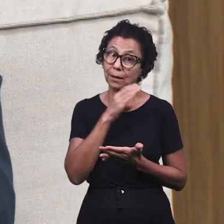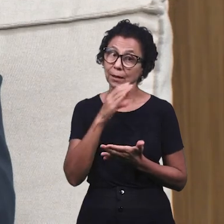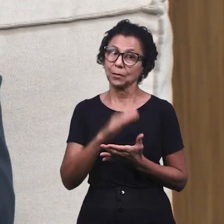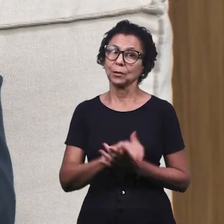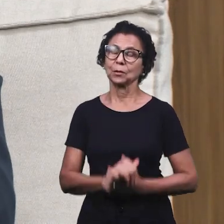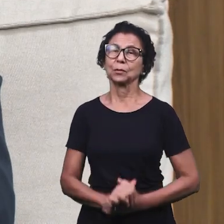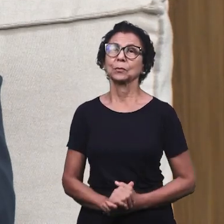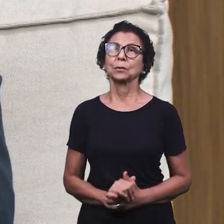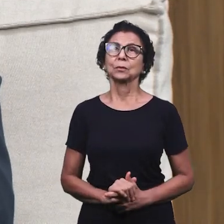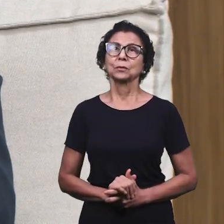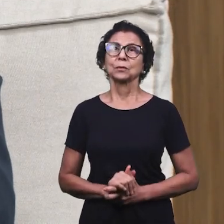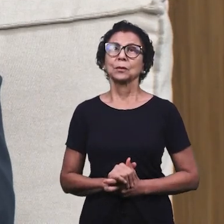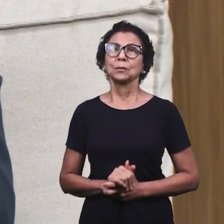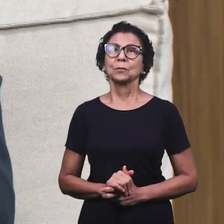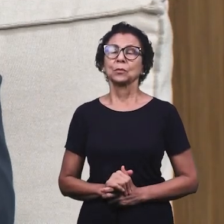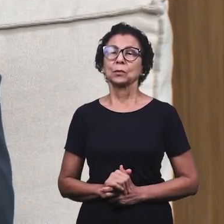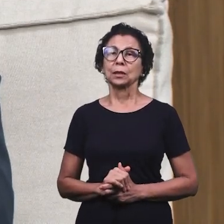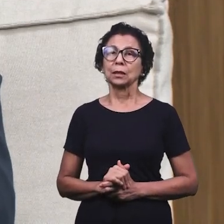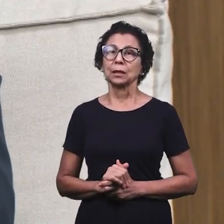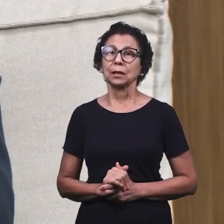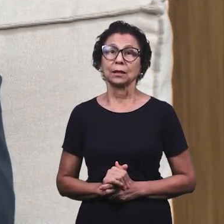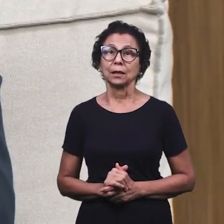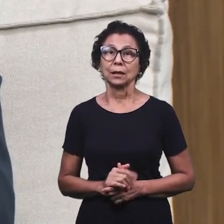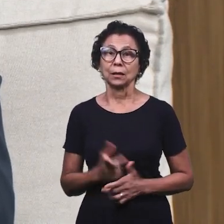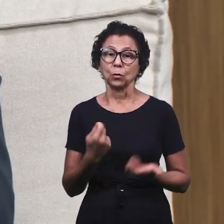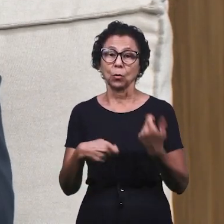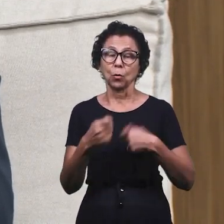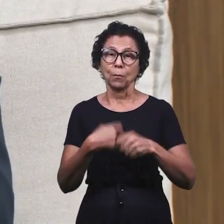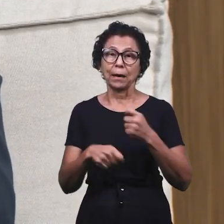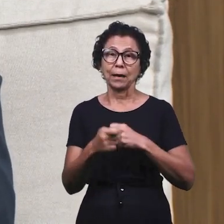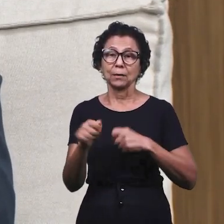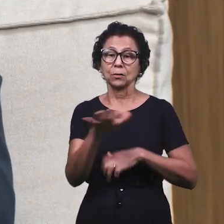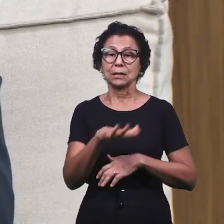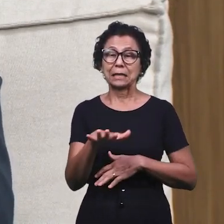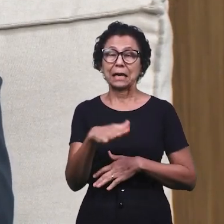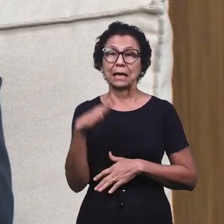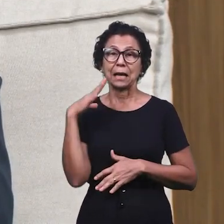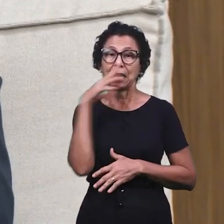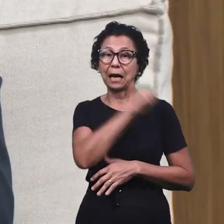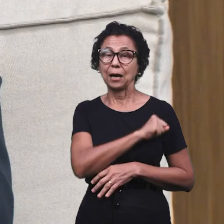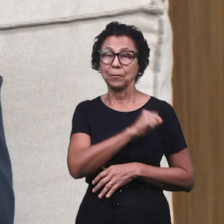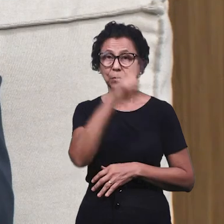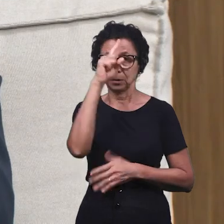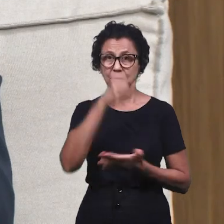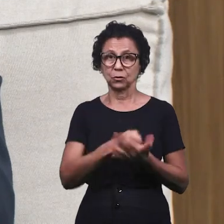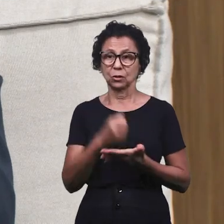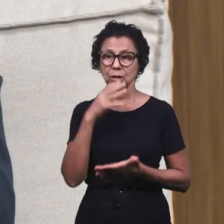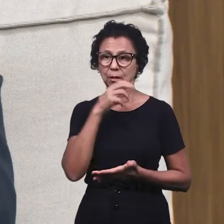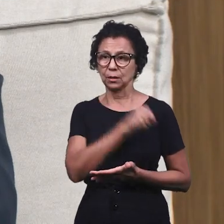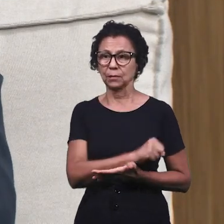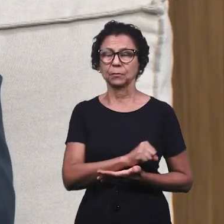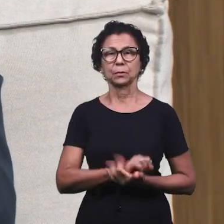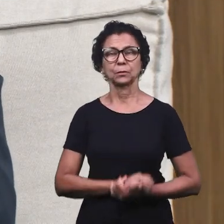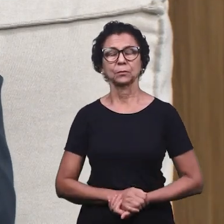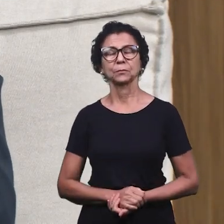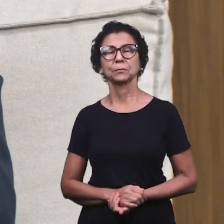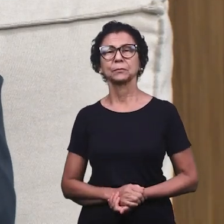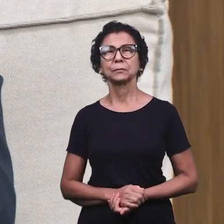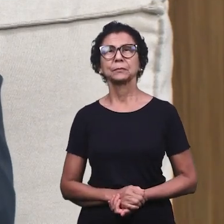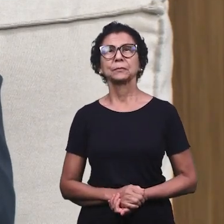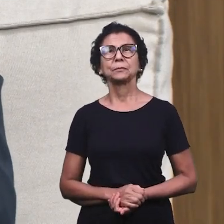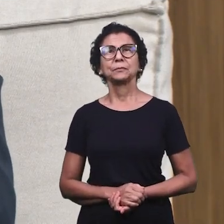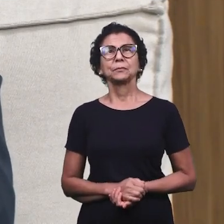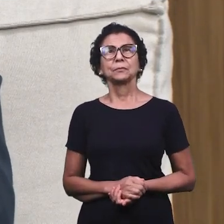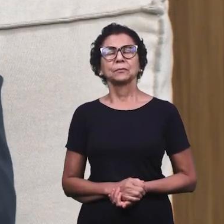o comércio ele é muito rápido, cada vez mais. As tomadas de decisões têm que ser rápidas. Certo.